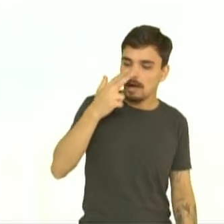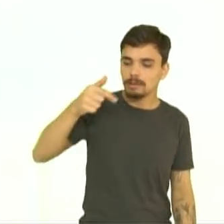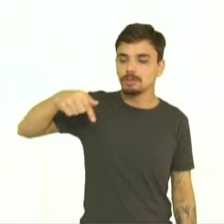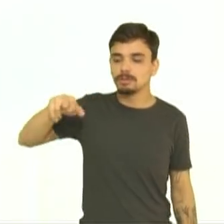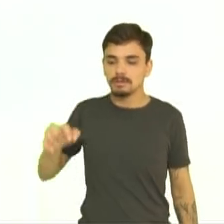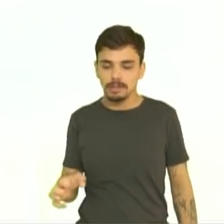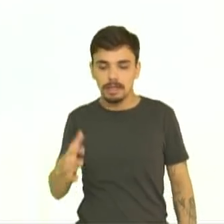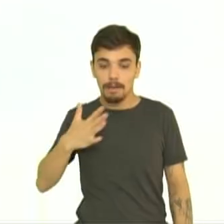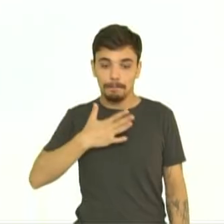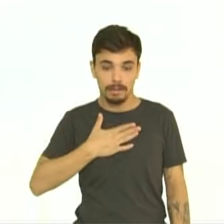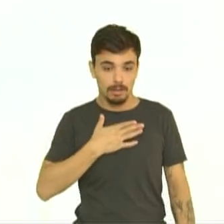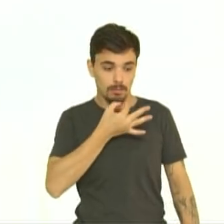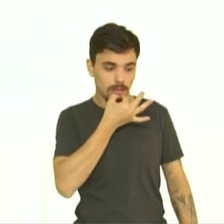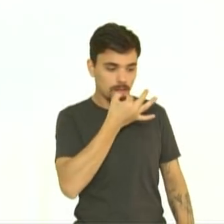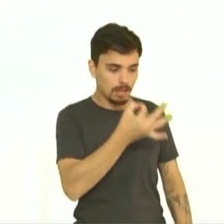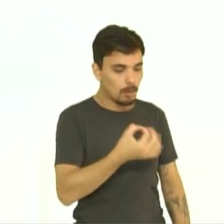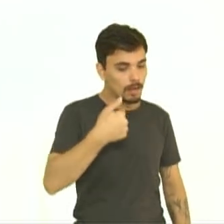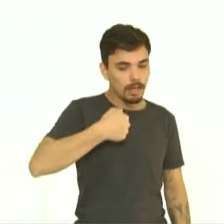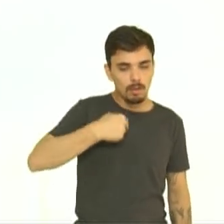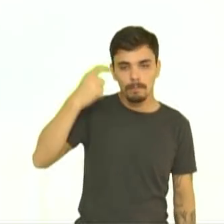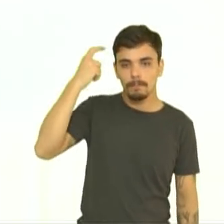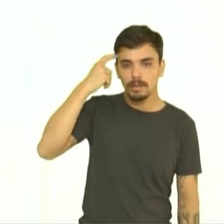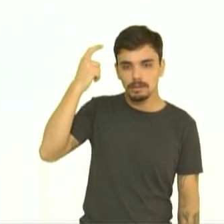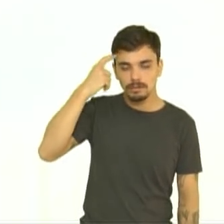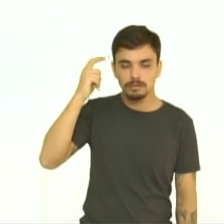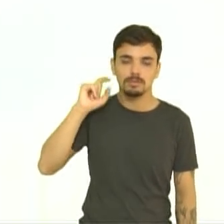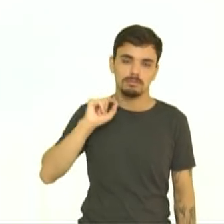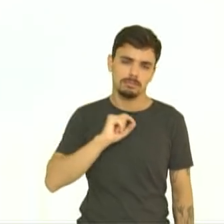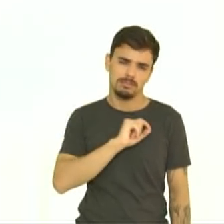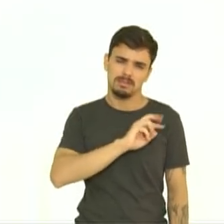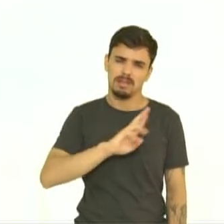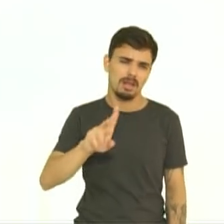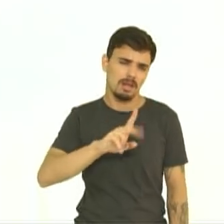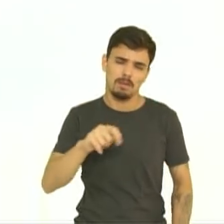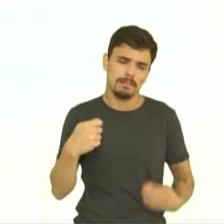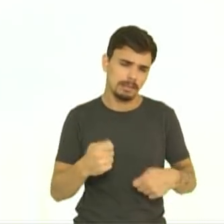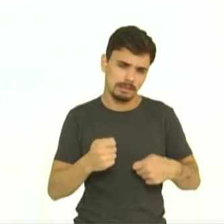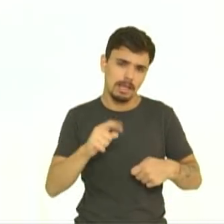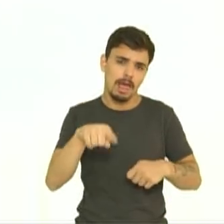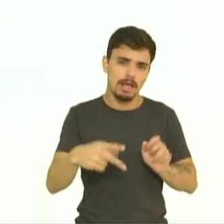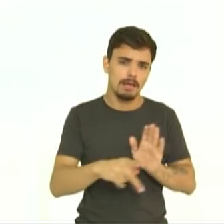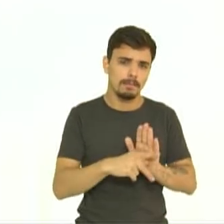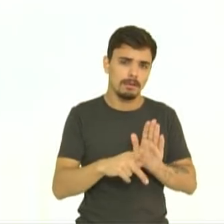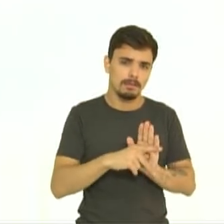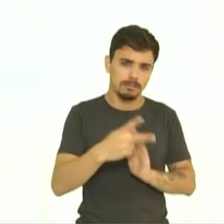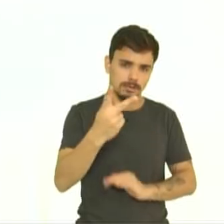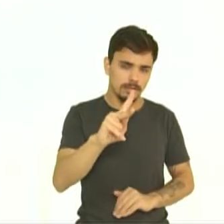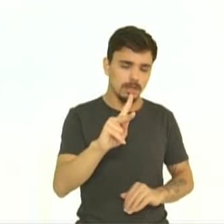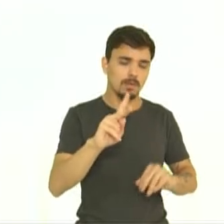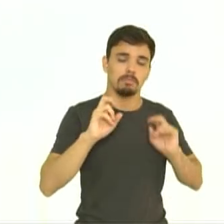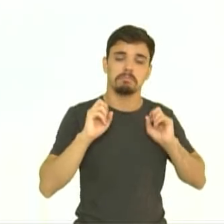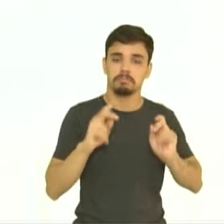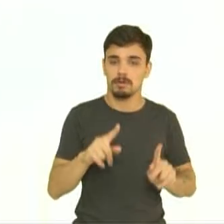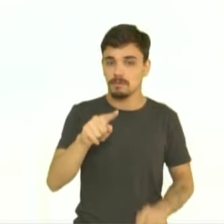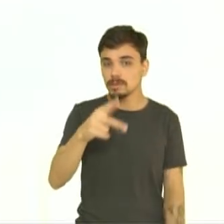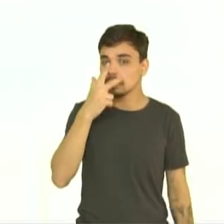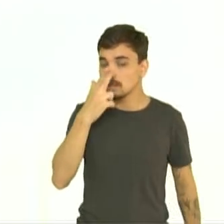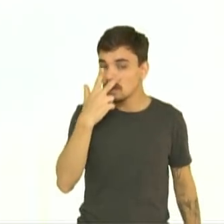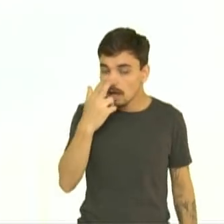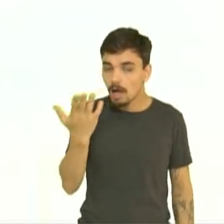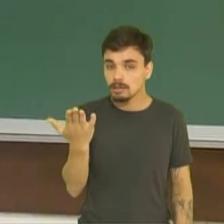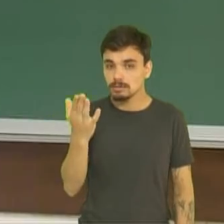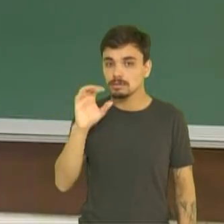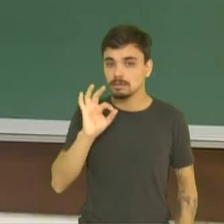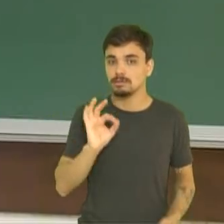que, na minha opinião. Claro que você não precisa dizer isso. Se o texto é seu, é lógico que é você que acha, é lógico que é você que